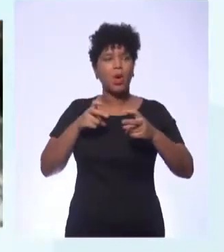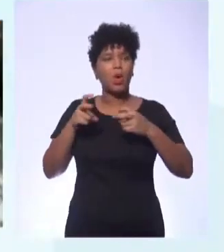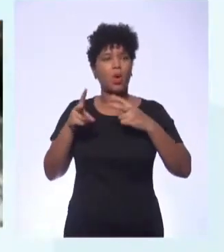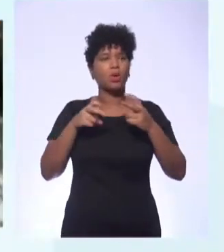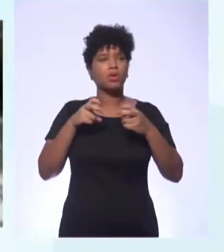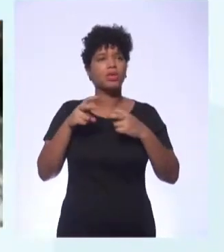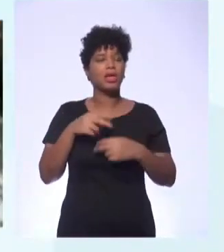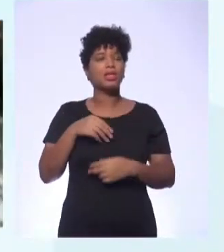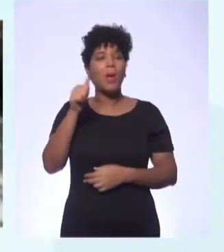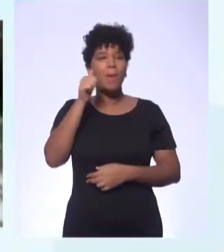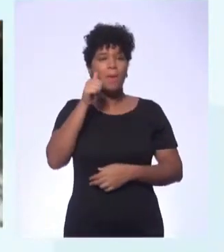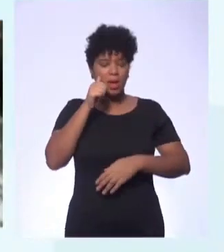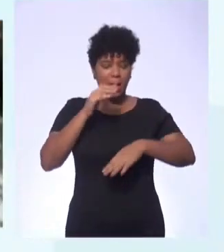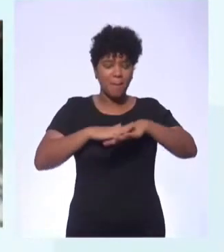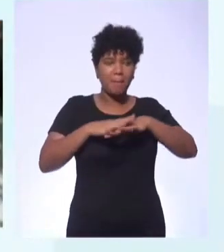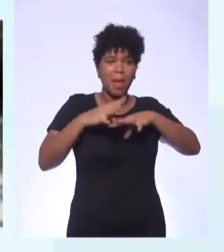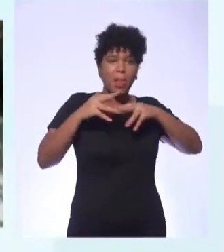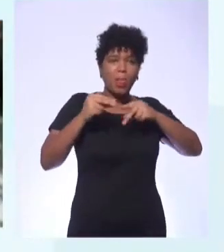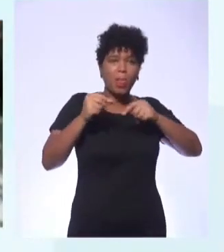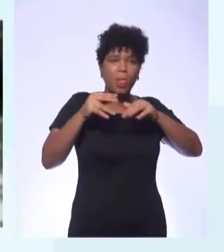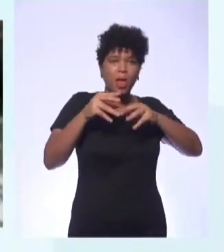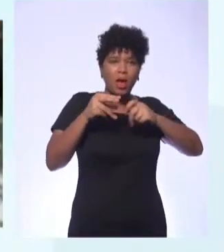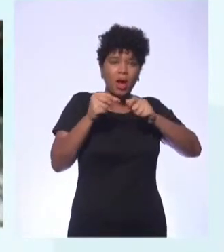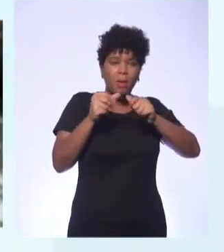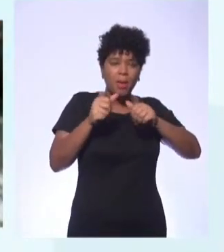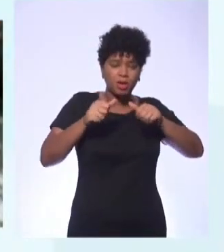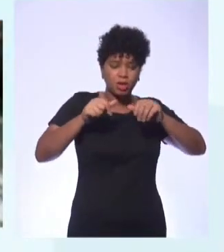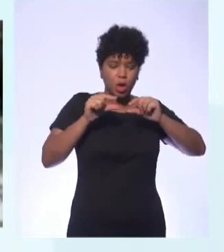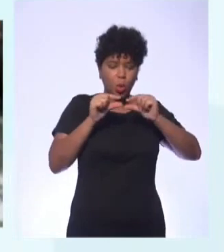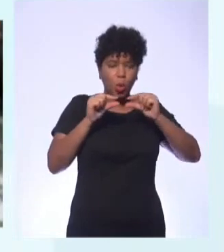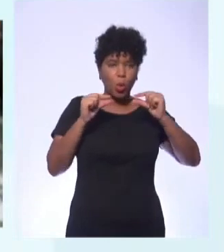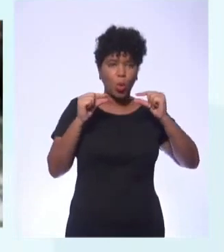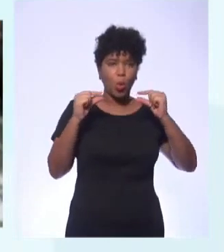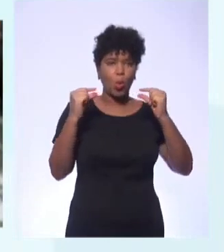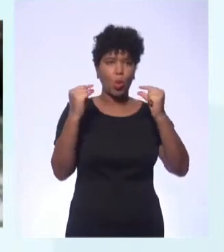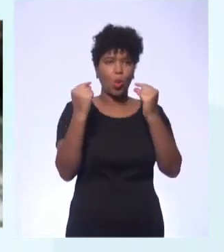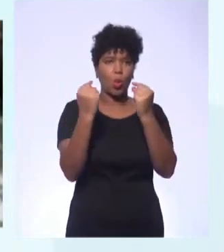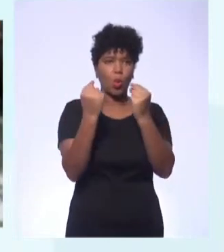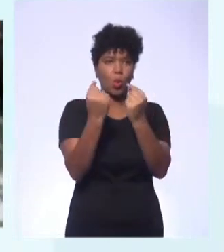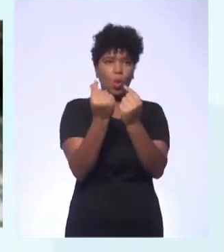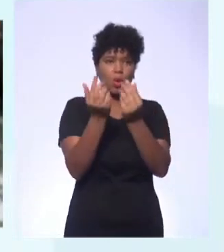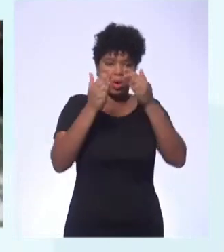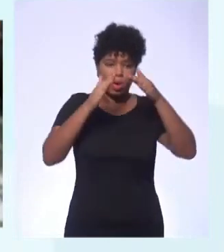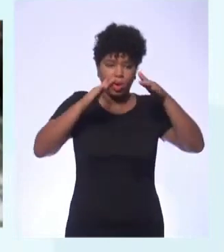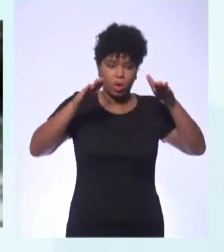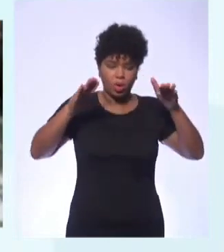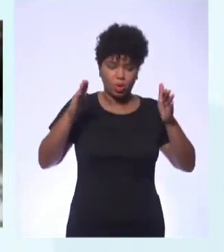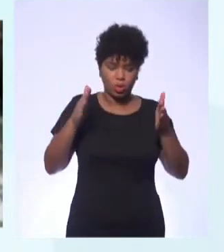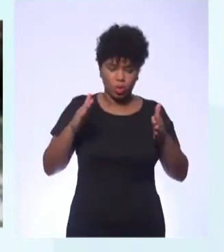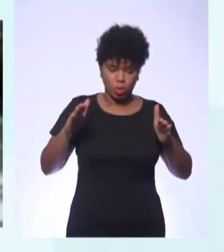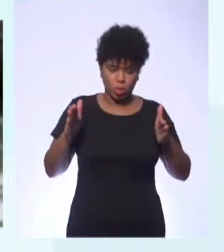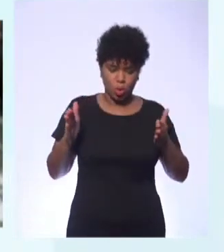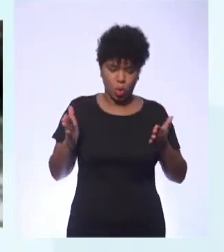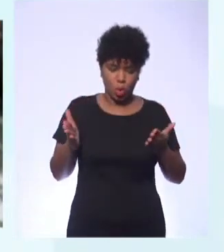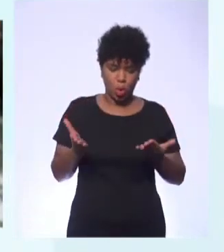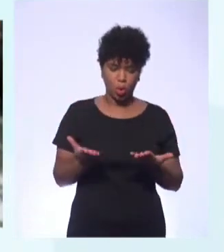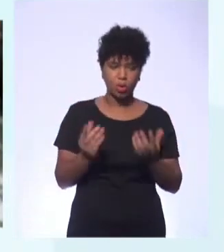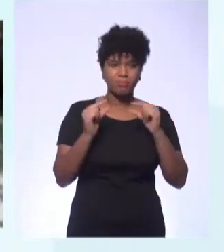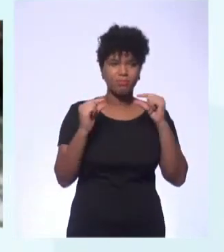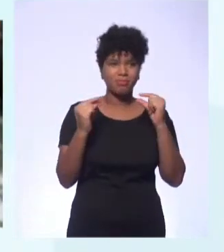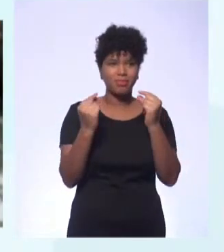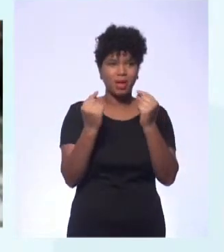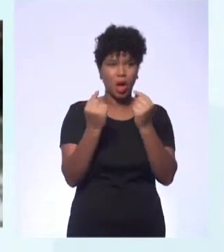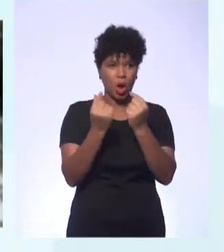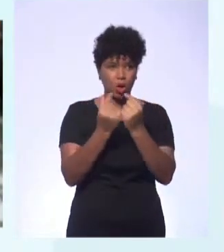né, uma oleira, né? Uma artesã, né, que trabalha com olaria, ou seja, ela trabalha com a questão de fabricar cerâmica,